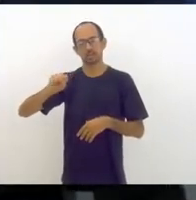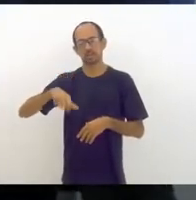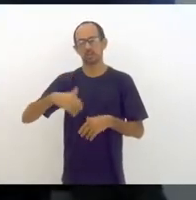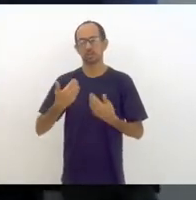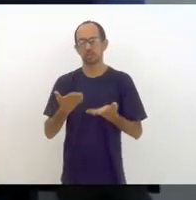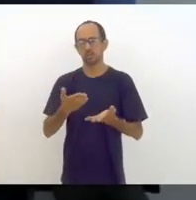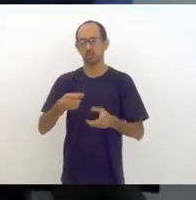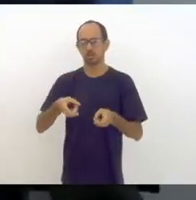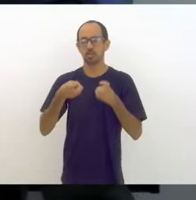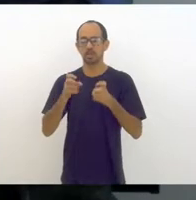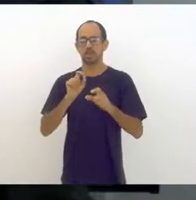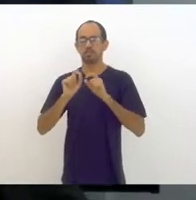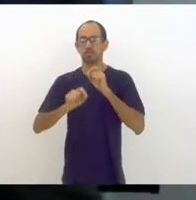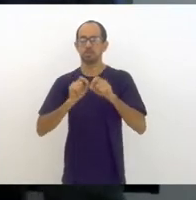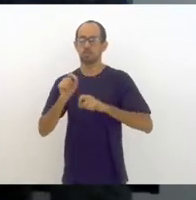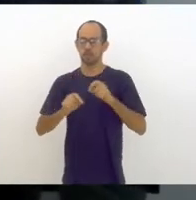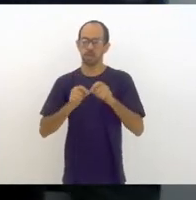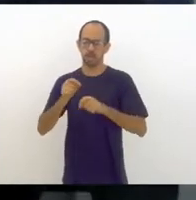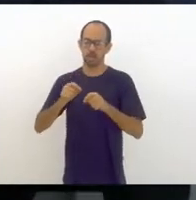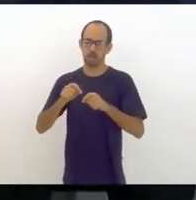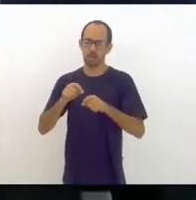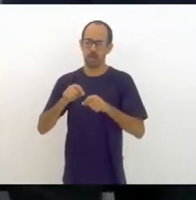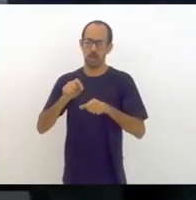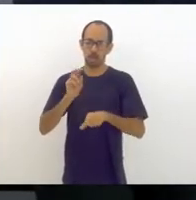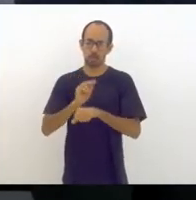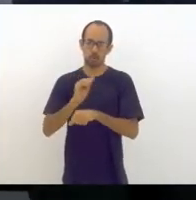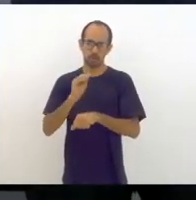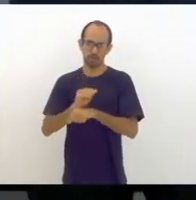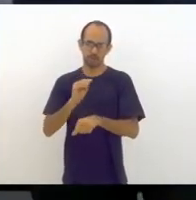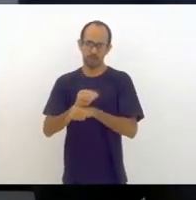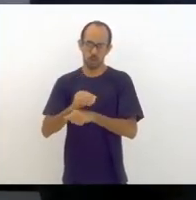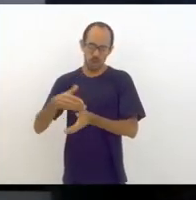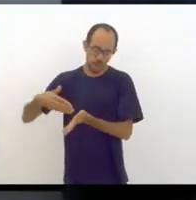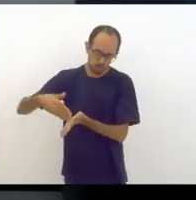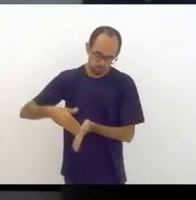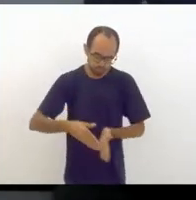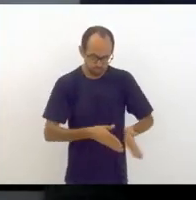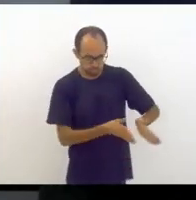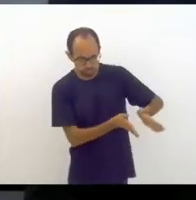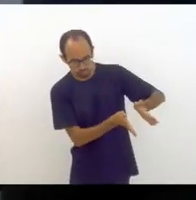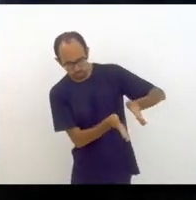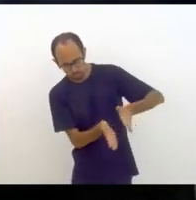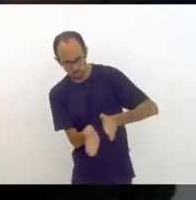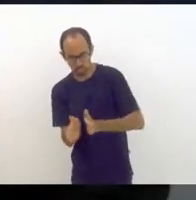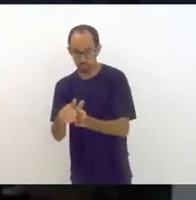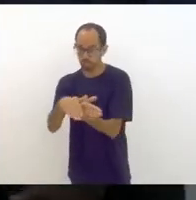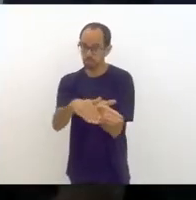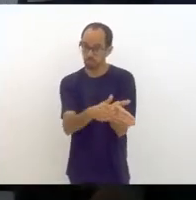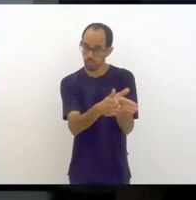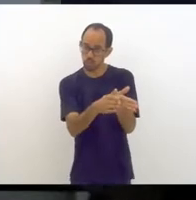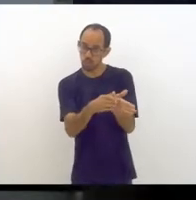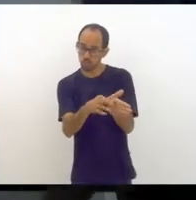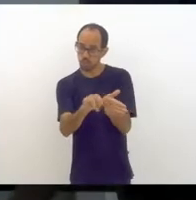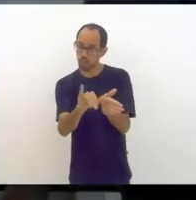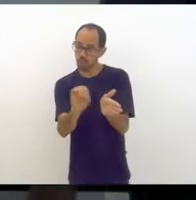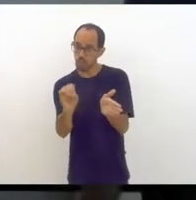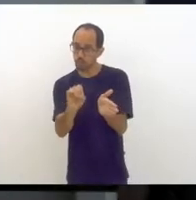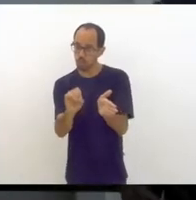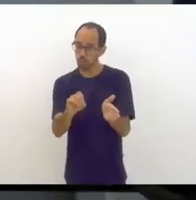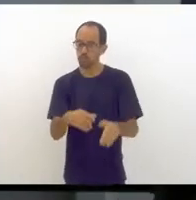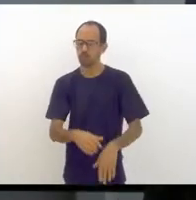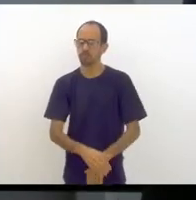de conservação ela acompanha o desenho do Rio Paraíba do Sul e, por ali, ela se delimita. Pode passar.